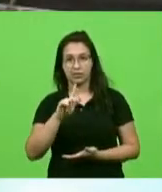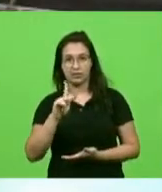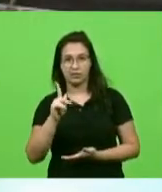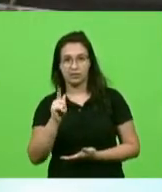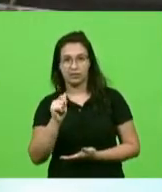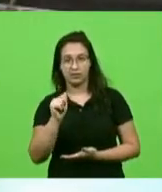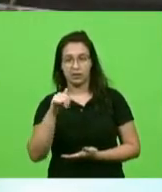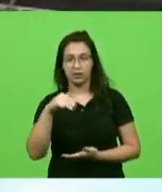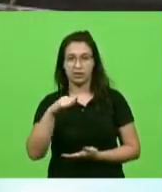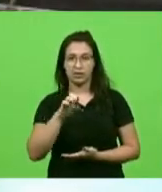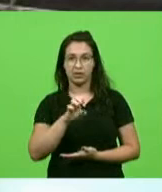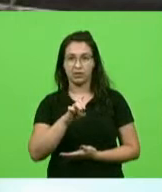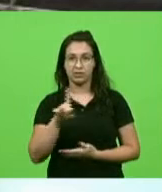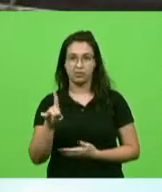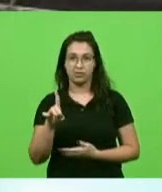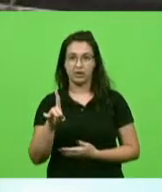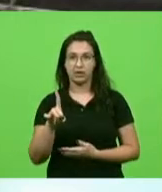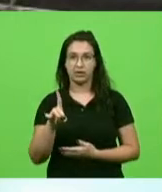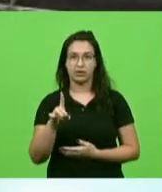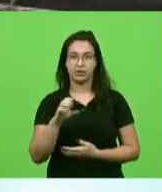hospitalar, nos termos do processo